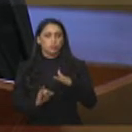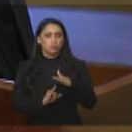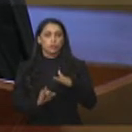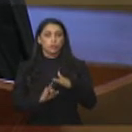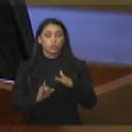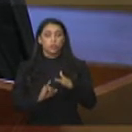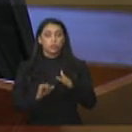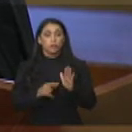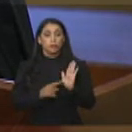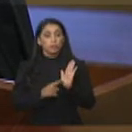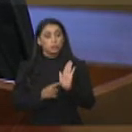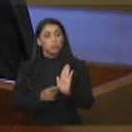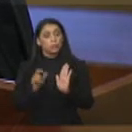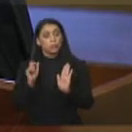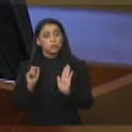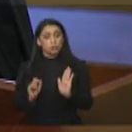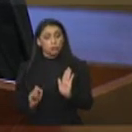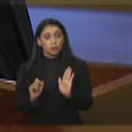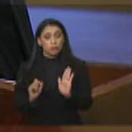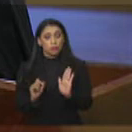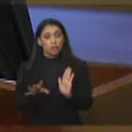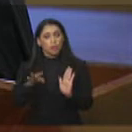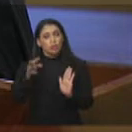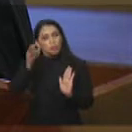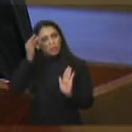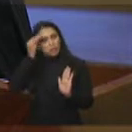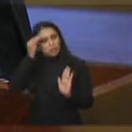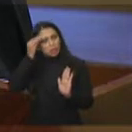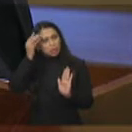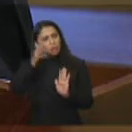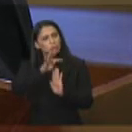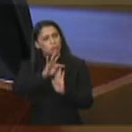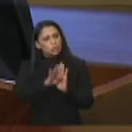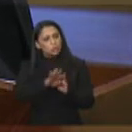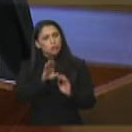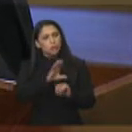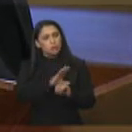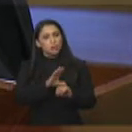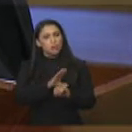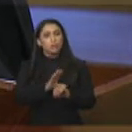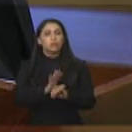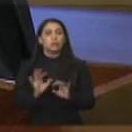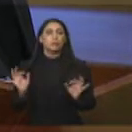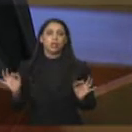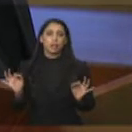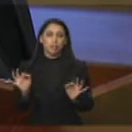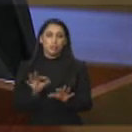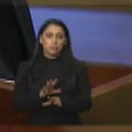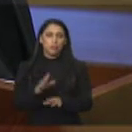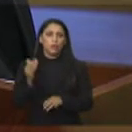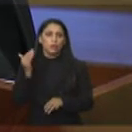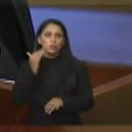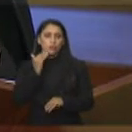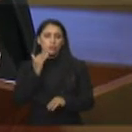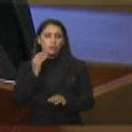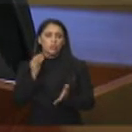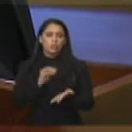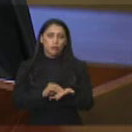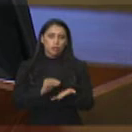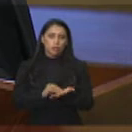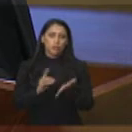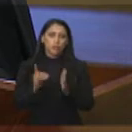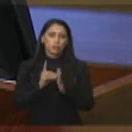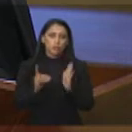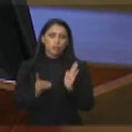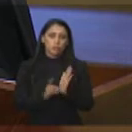assim, enseja a interpretação no sentido de que o meio eficaz de sanar a lesão parece ser aquele apto a solver